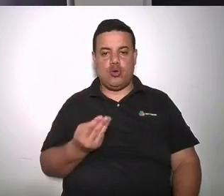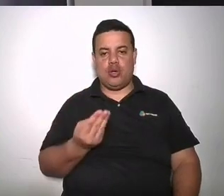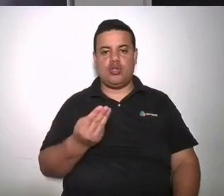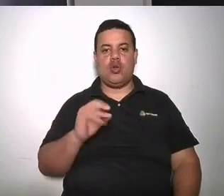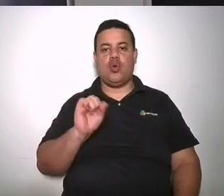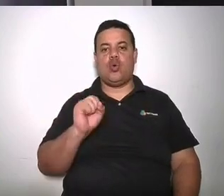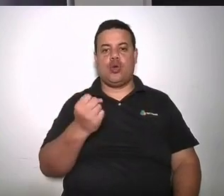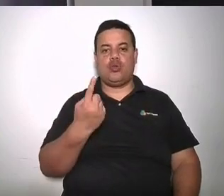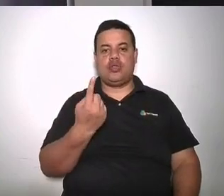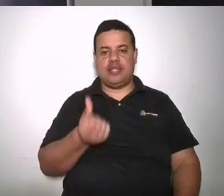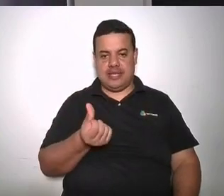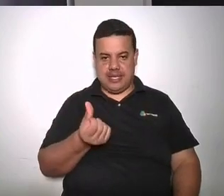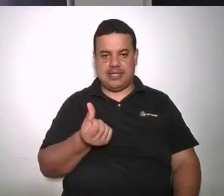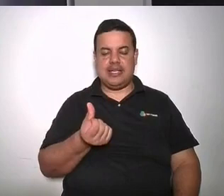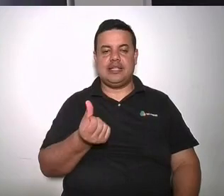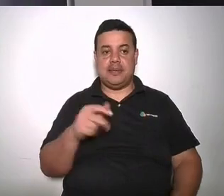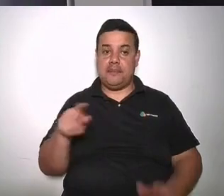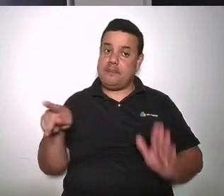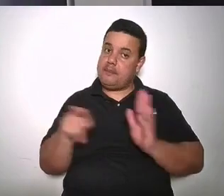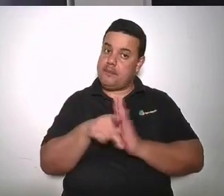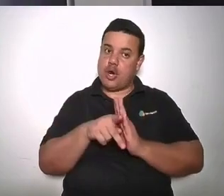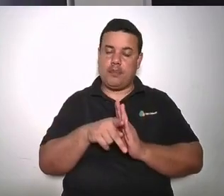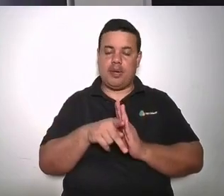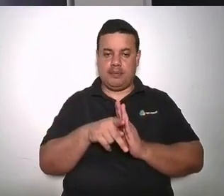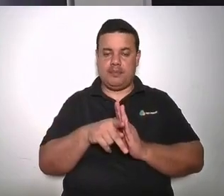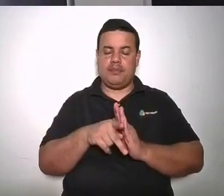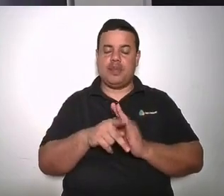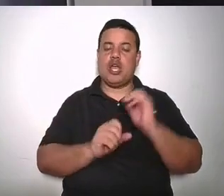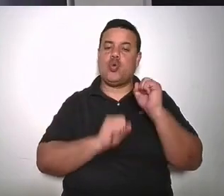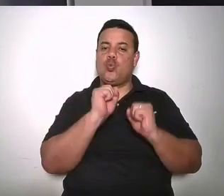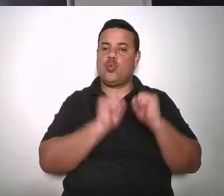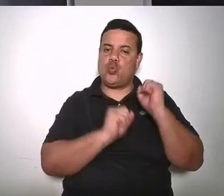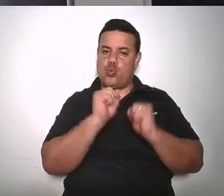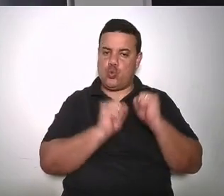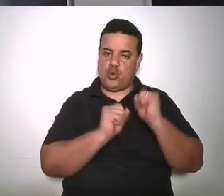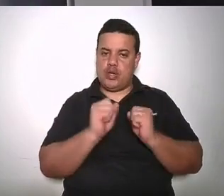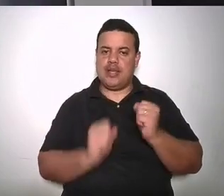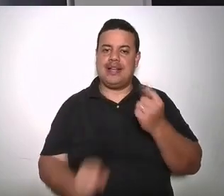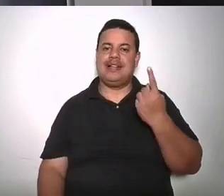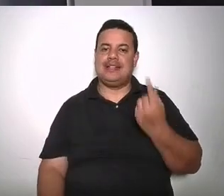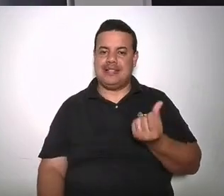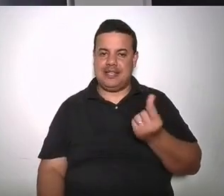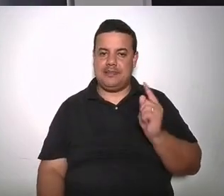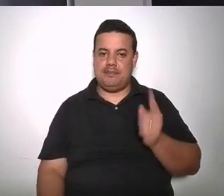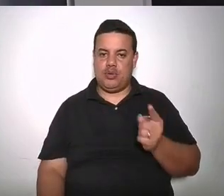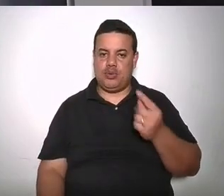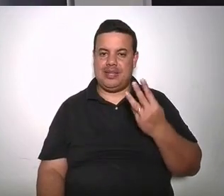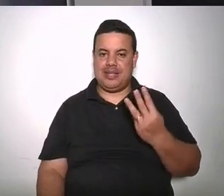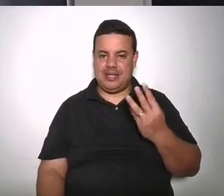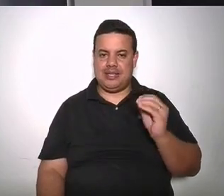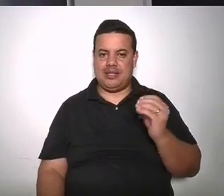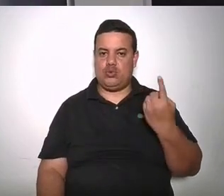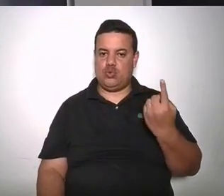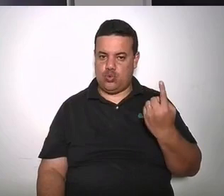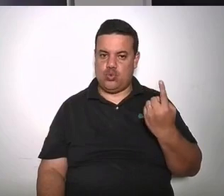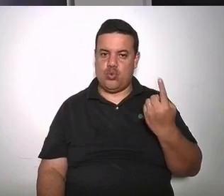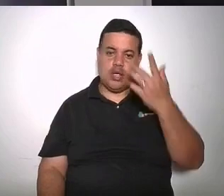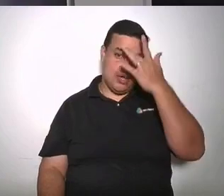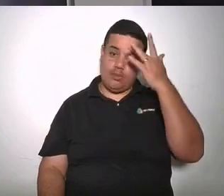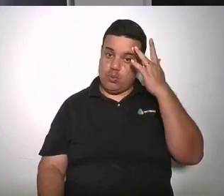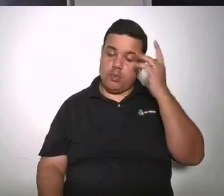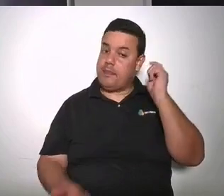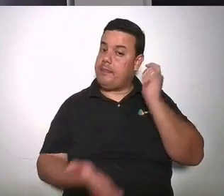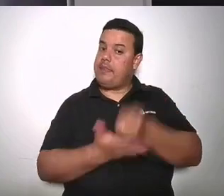61.816.497, receitas patrimoniais. Nas receitas industrial, 16.301, alguém paga aí para retirar a